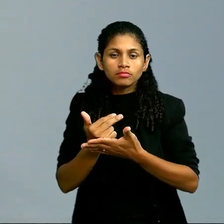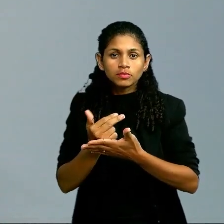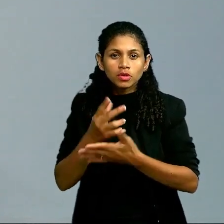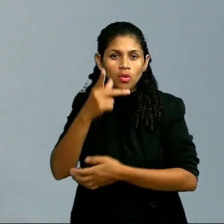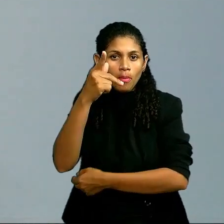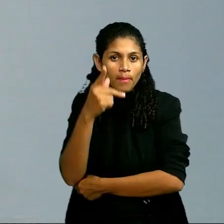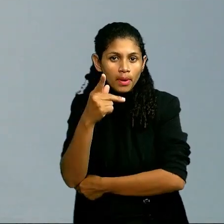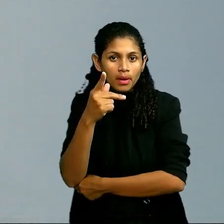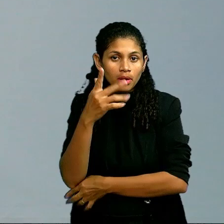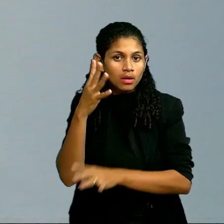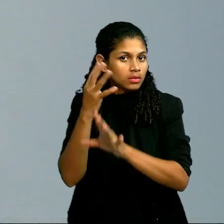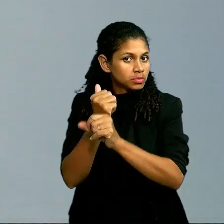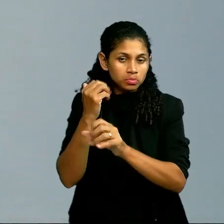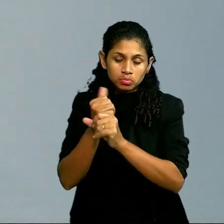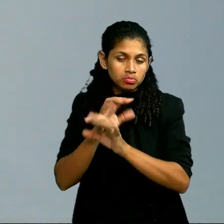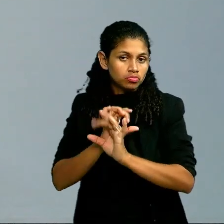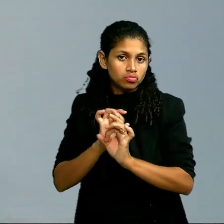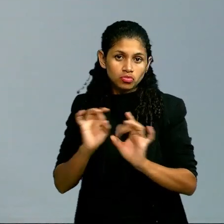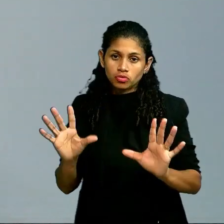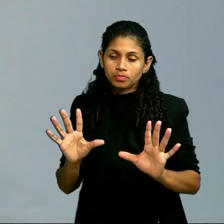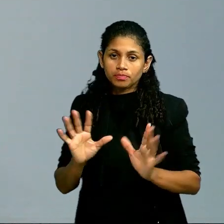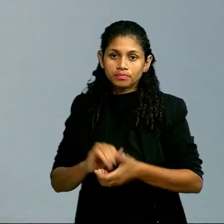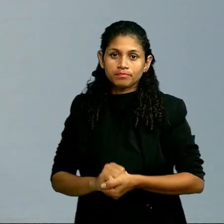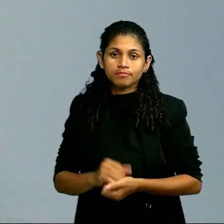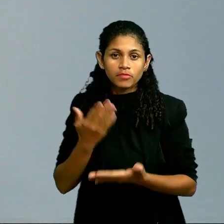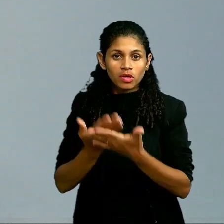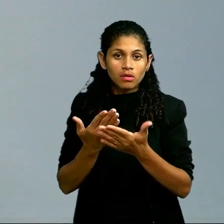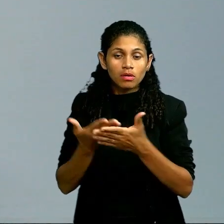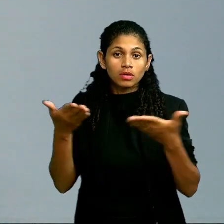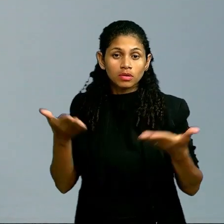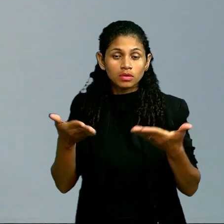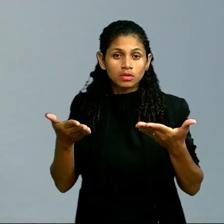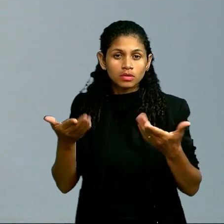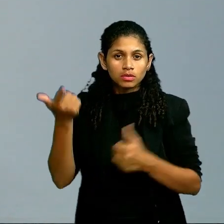bem? Pessoal, essa foi a nossa aula de hoje. Para